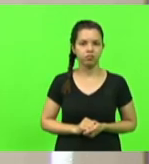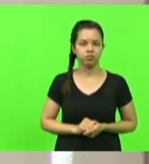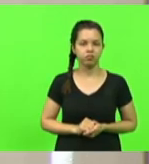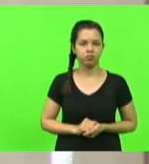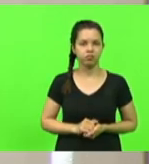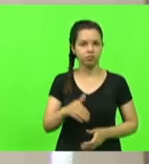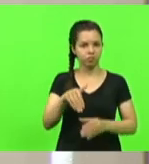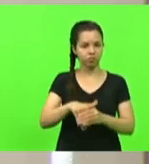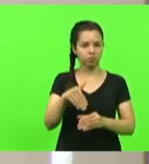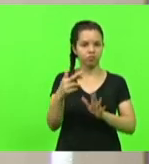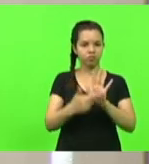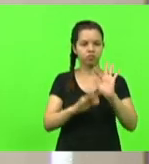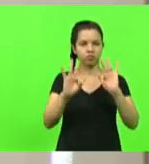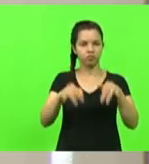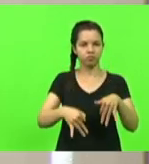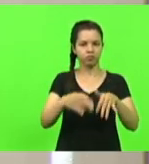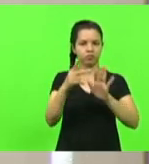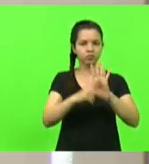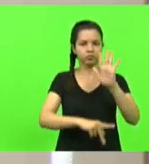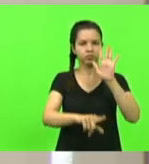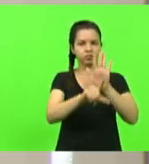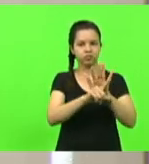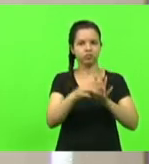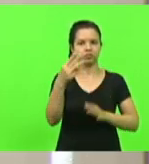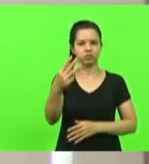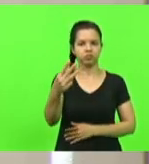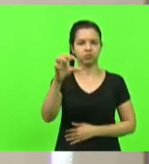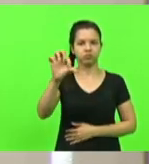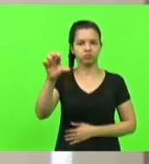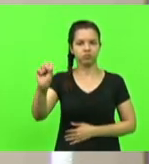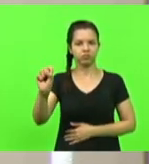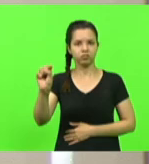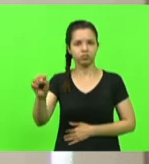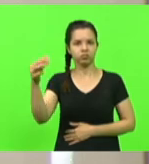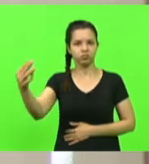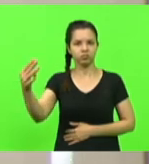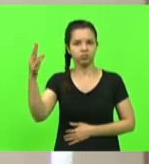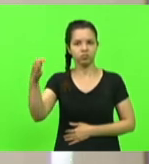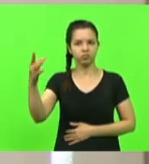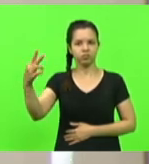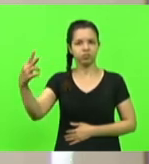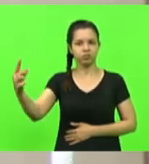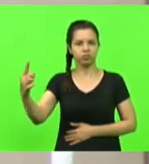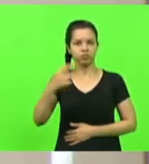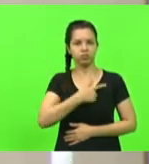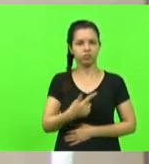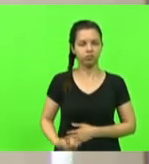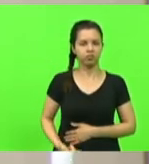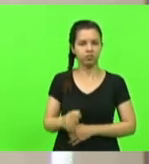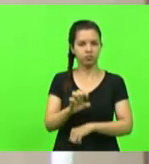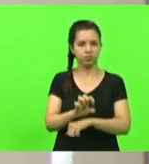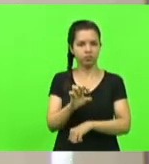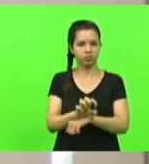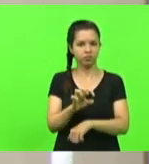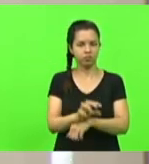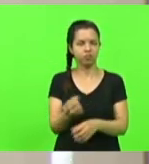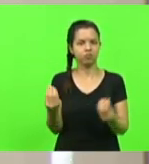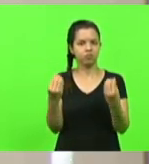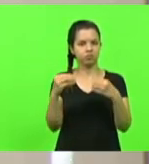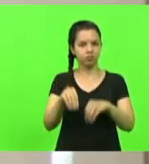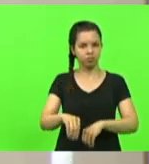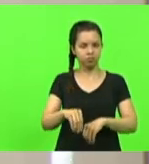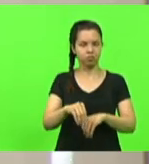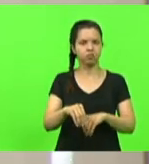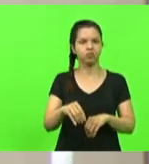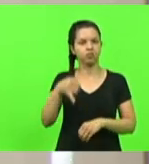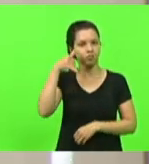Em votação, redação final do projeto de lei 398.3-2021. Autor, governo do estado, dispõe sobre o ingresso de bovinos e bubalinos no